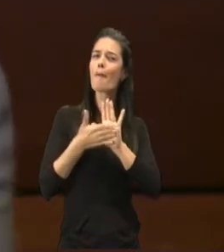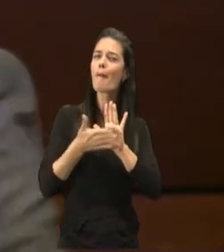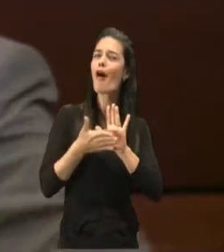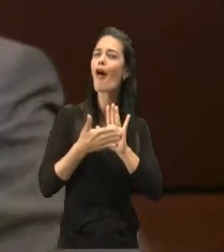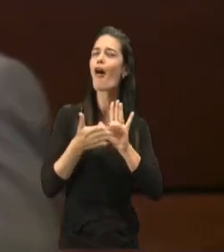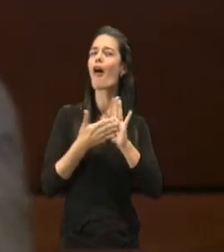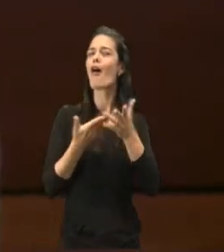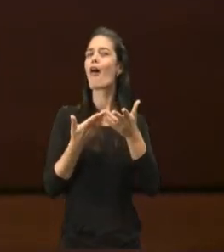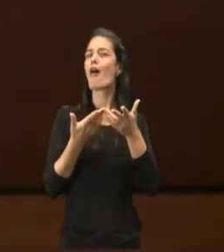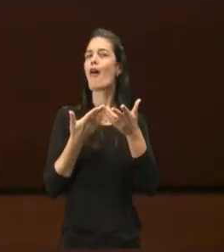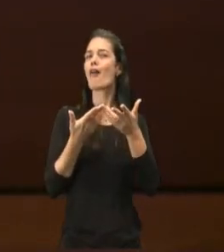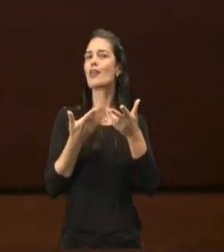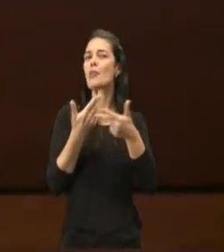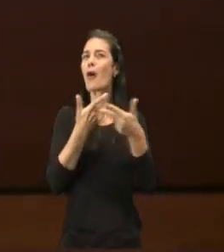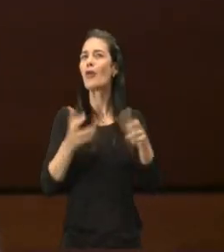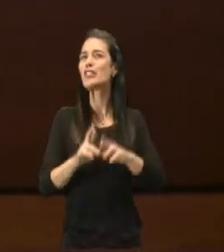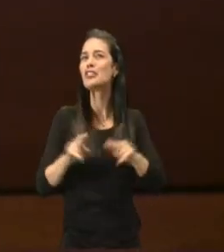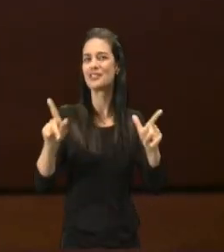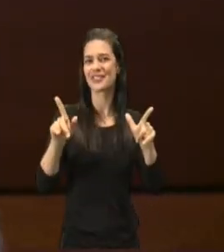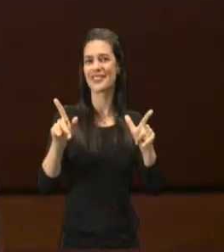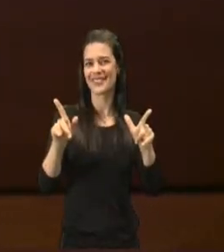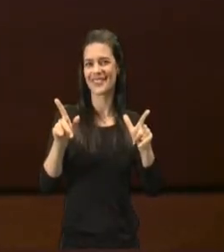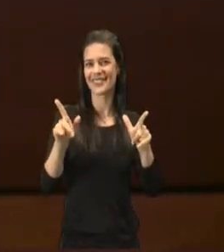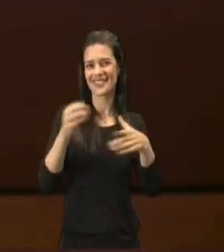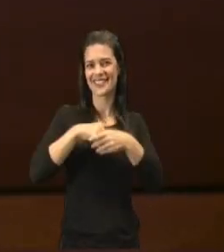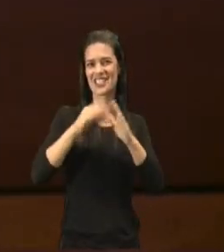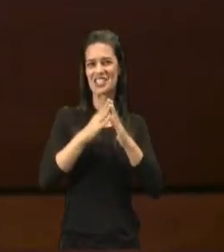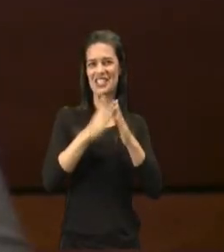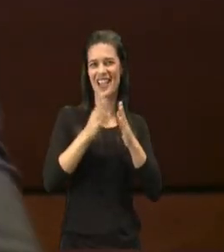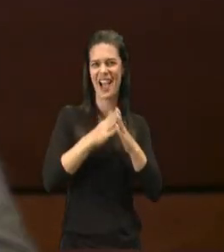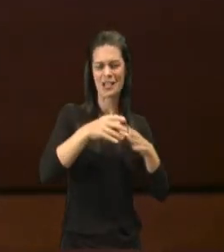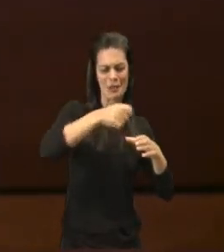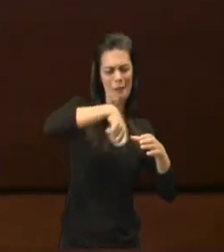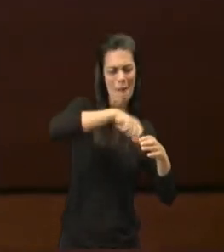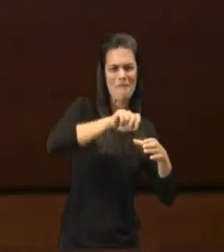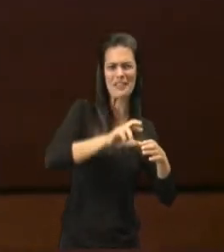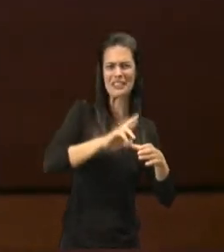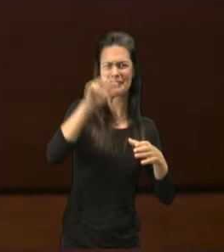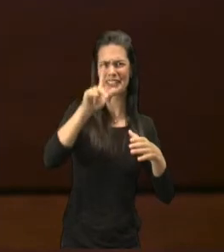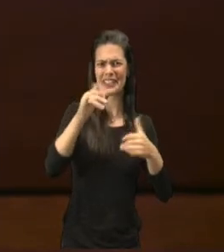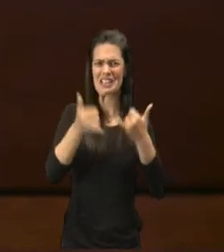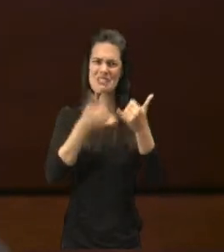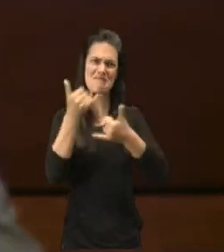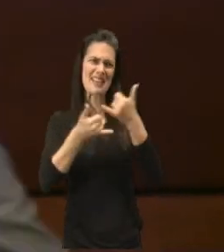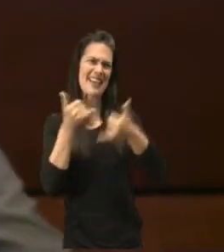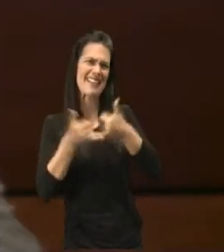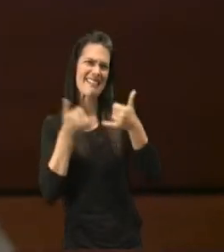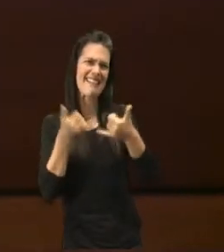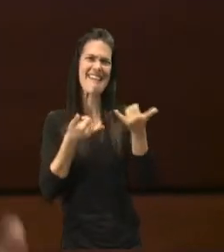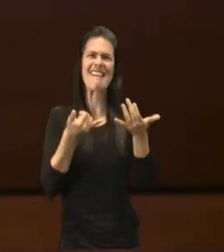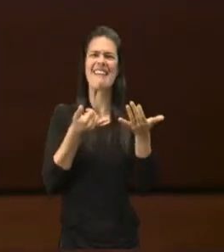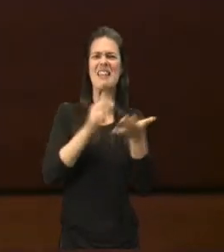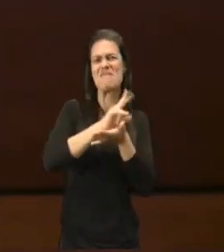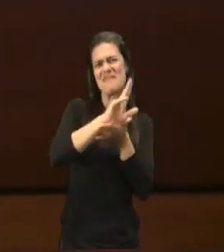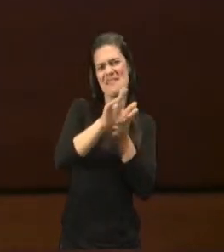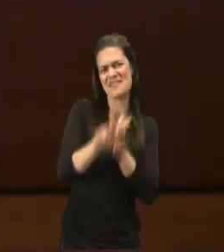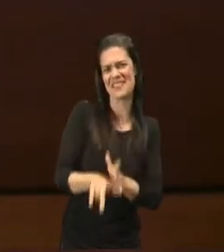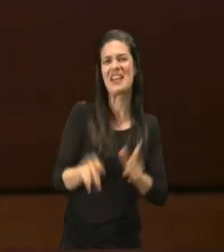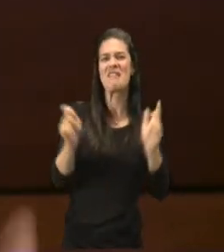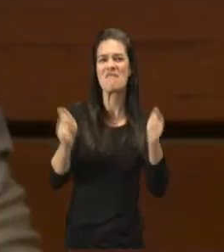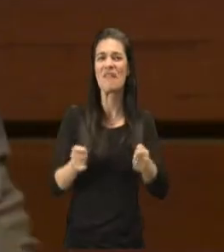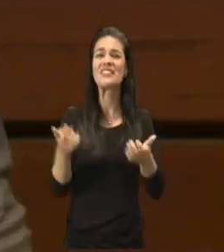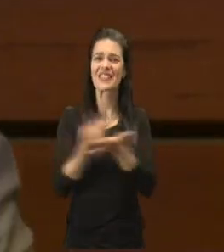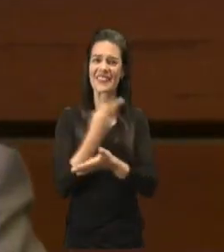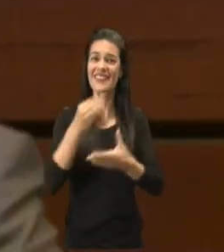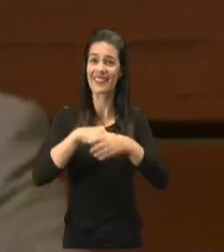um prato diferente, uma culinária, desde um jogo, uma brincadeira, desde qualquer outra coisa que você possa fazer, usando a sua criatividade,